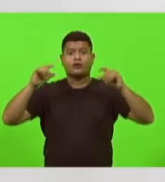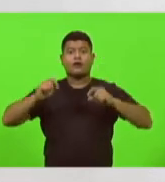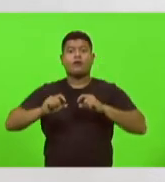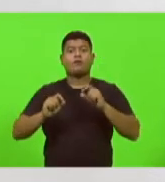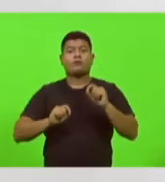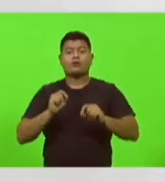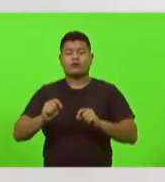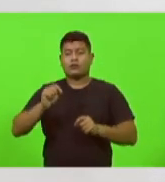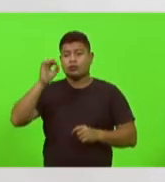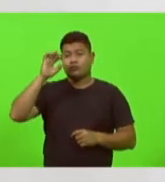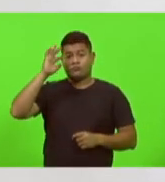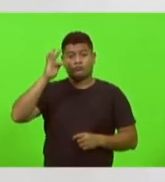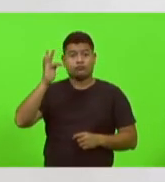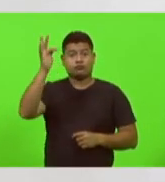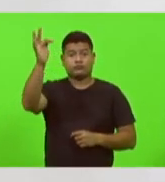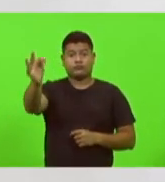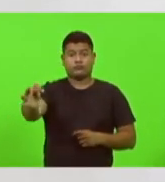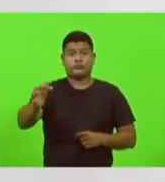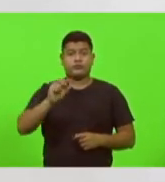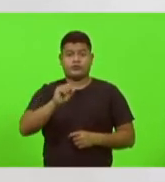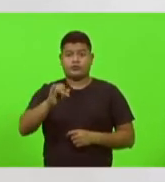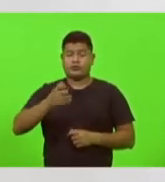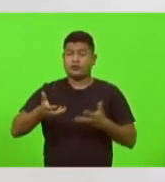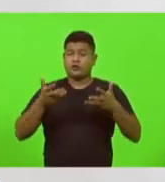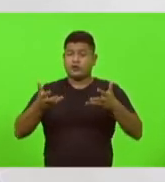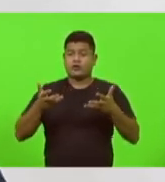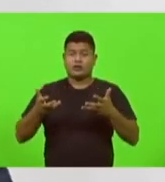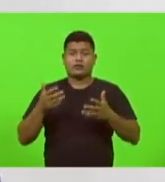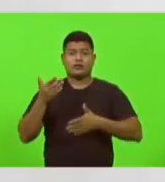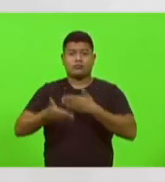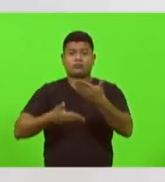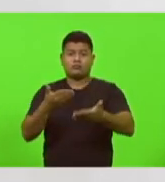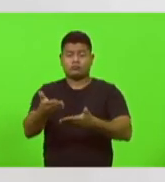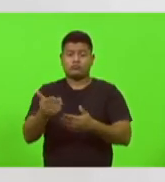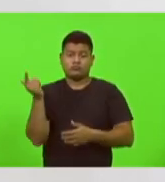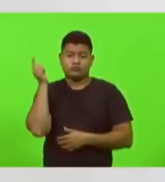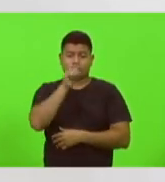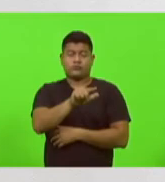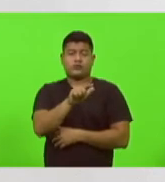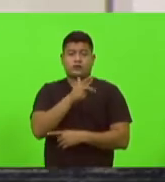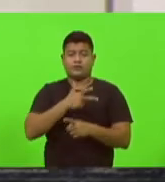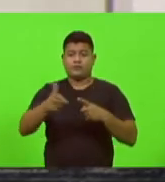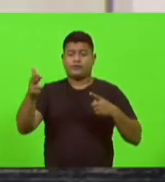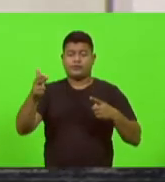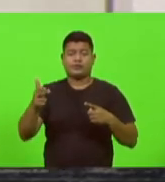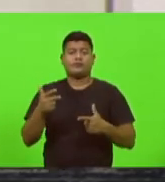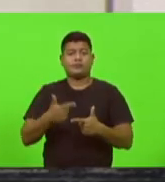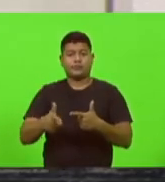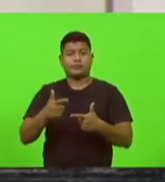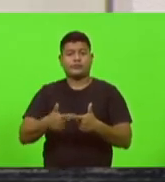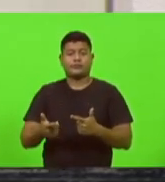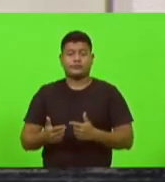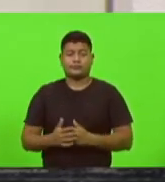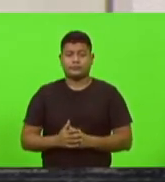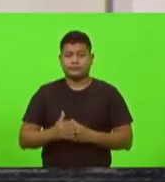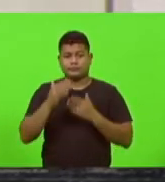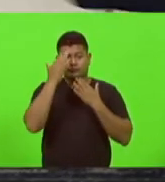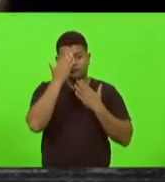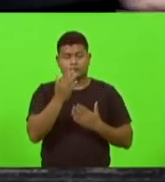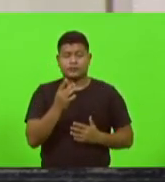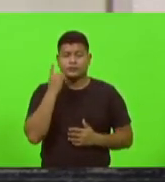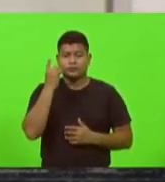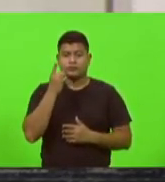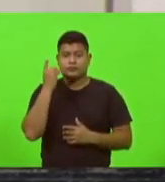queremos sair desta situação. Obrigado, senhor presidente. Obrigado, deputado Padre Pedro